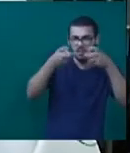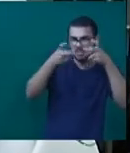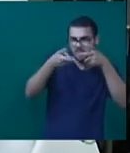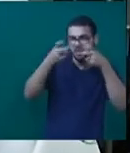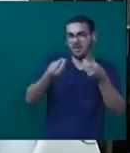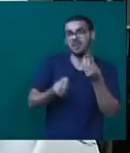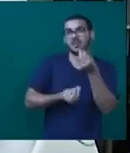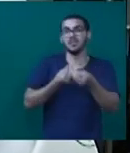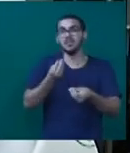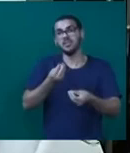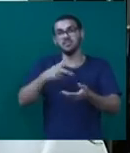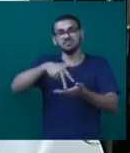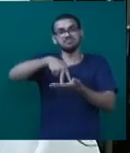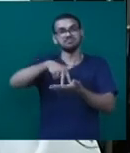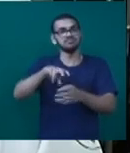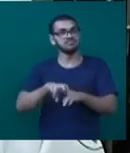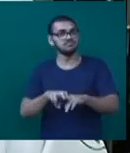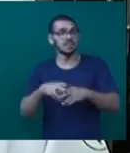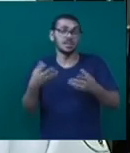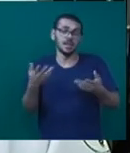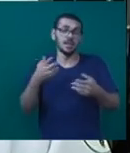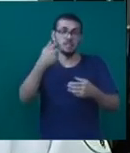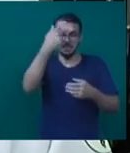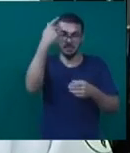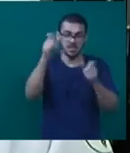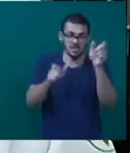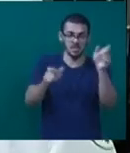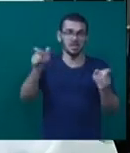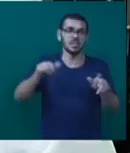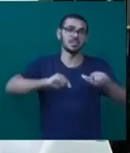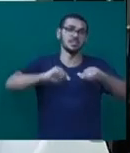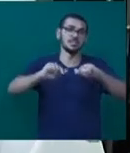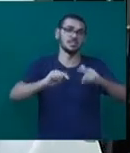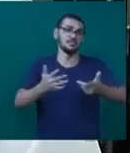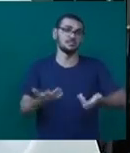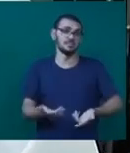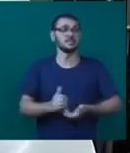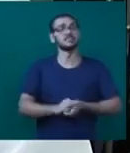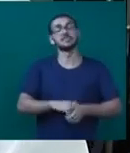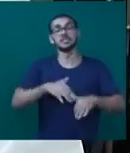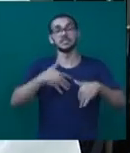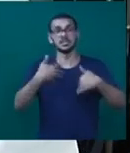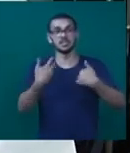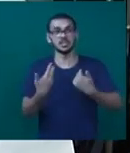que a pessoa está adotando naquele momento do trabalho, que vai